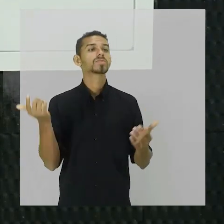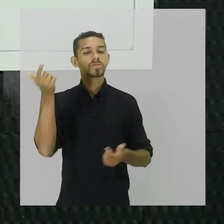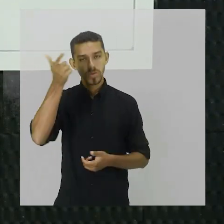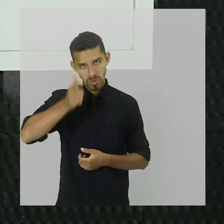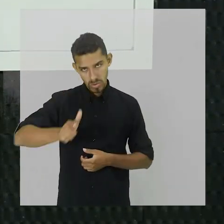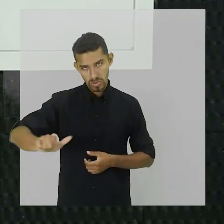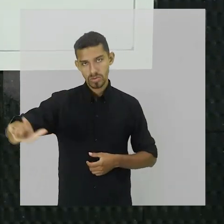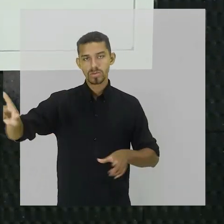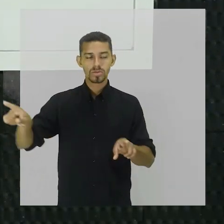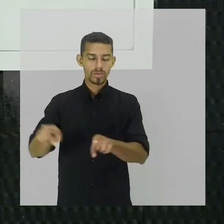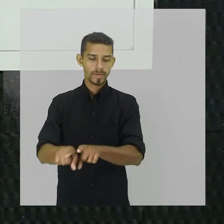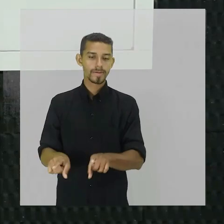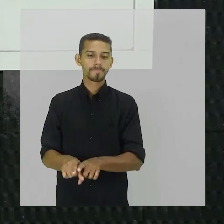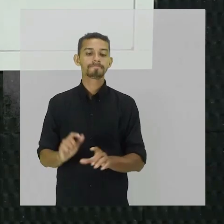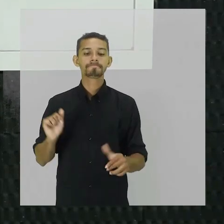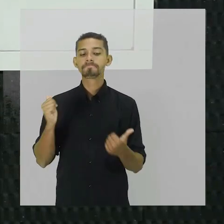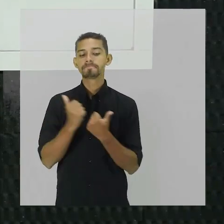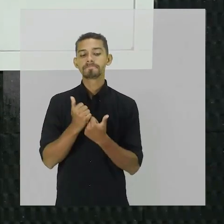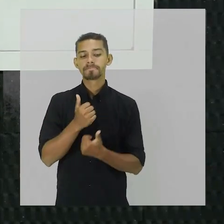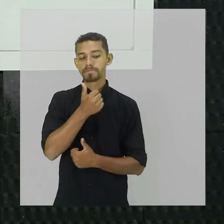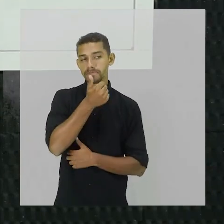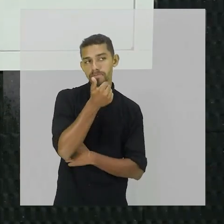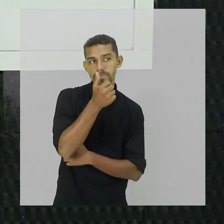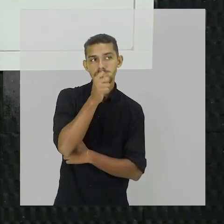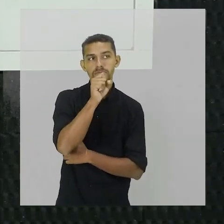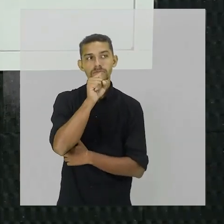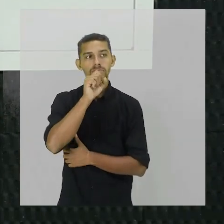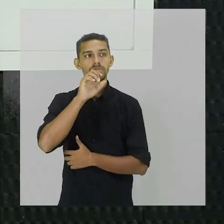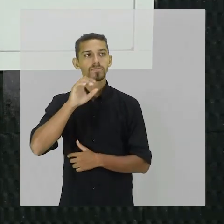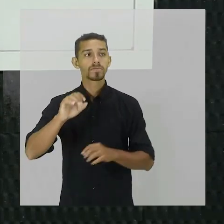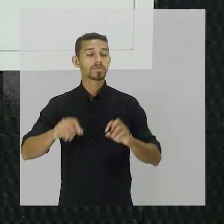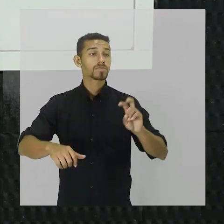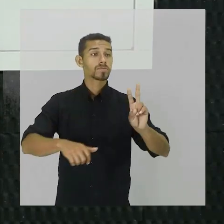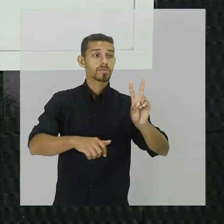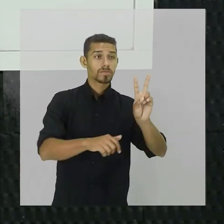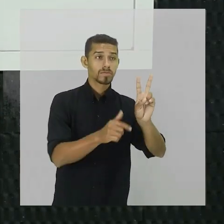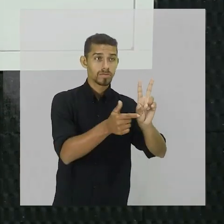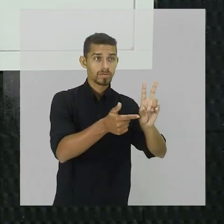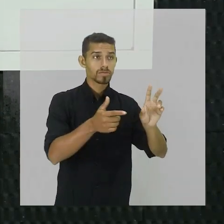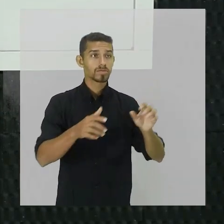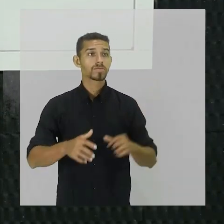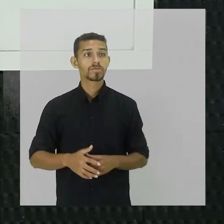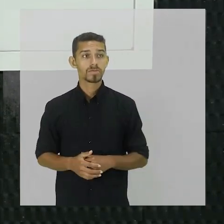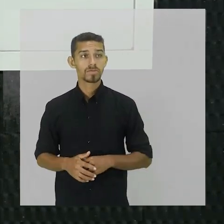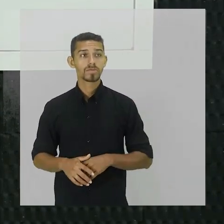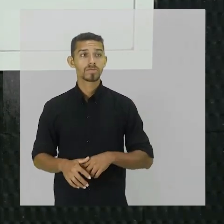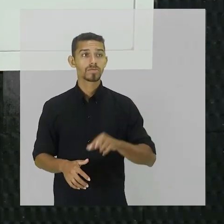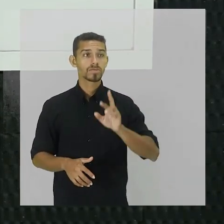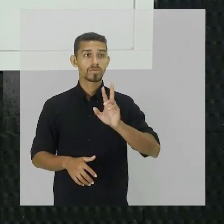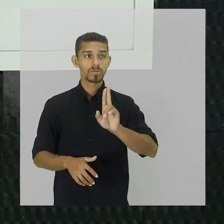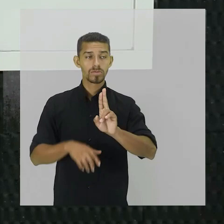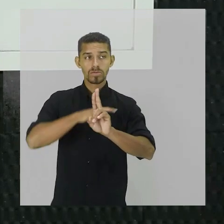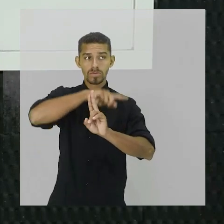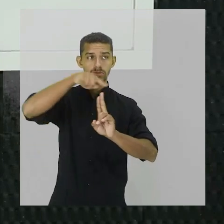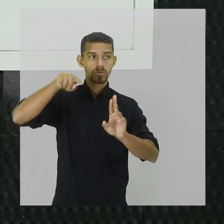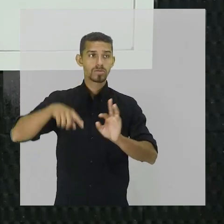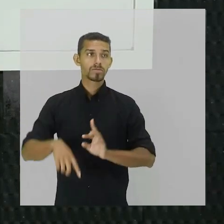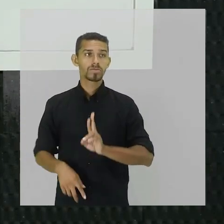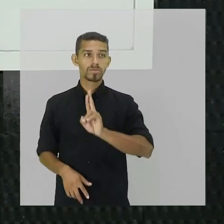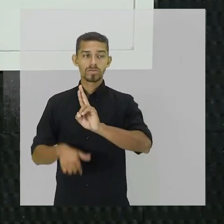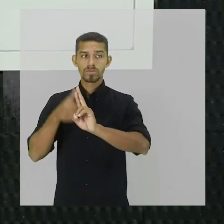usar a mesma fórmula. 2 vai ser igual a π. Esse raio eu vou chamar de Rzão ao